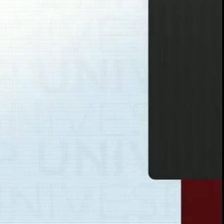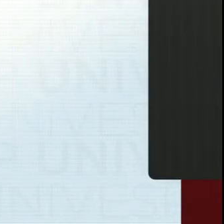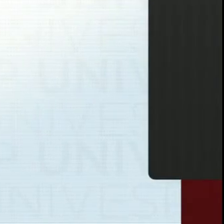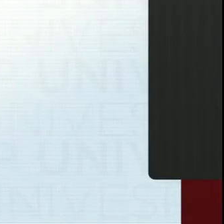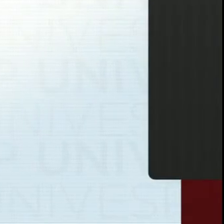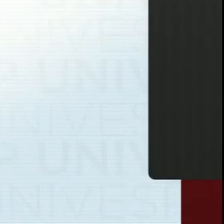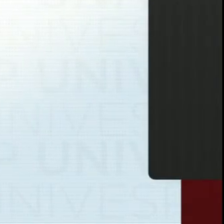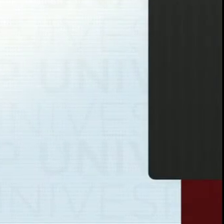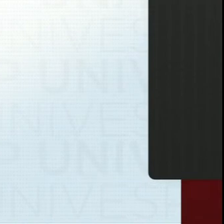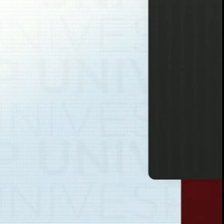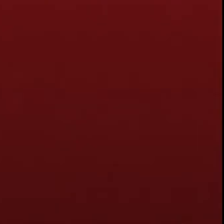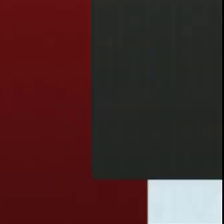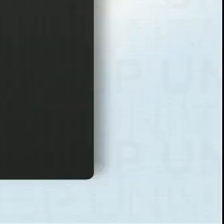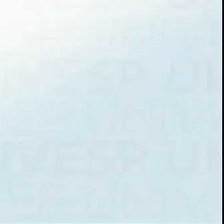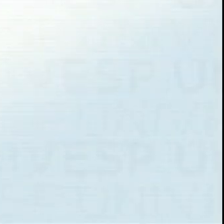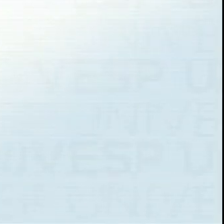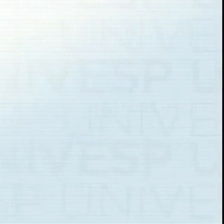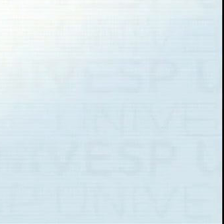tchau.